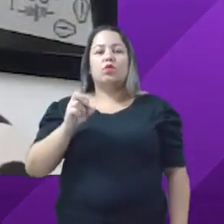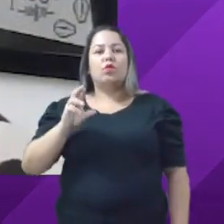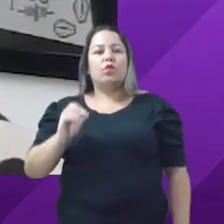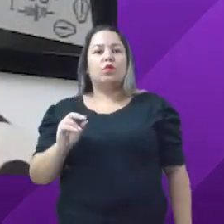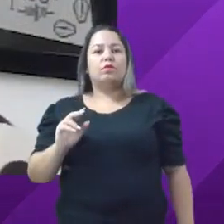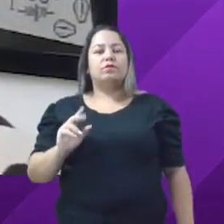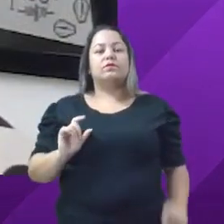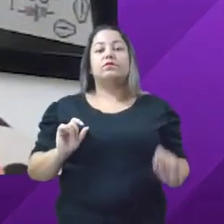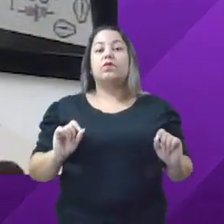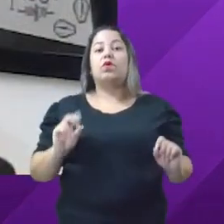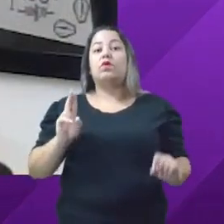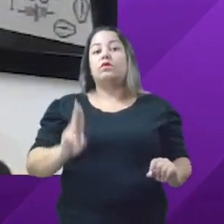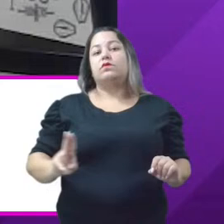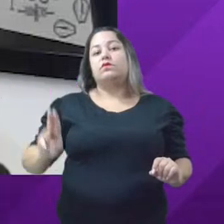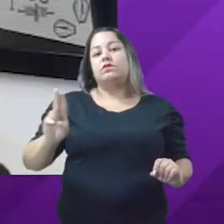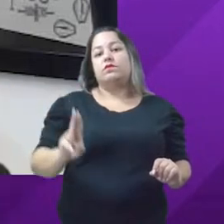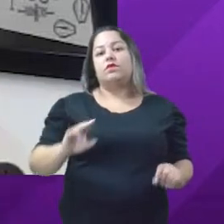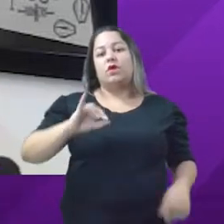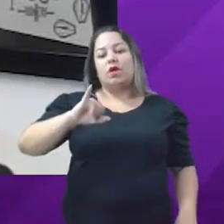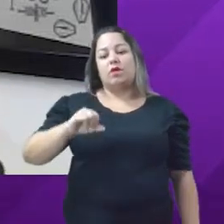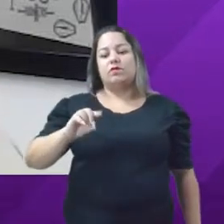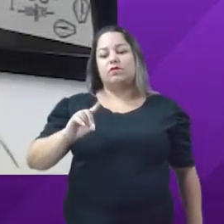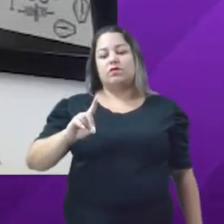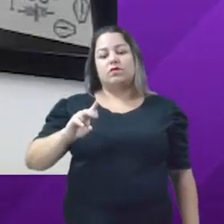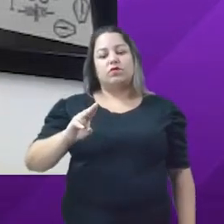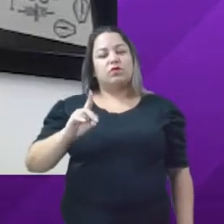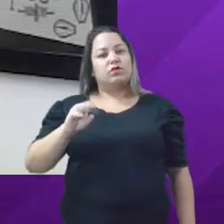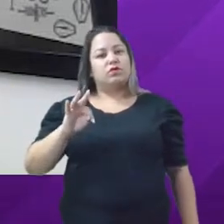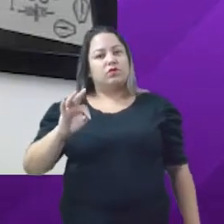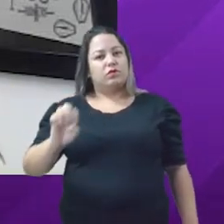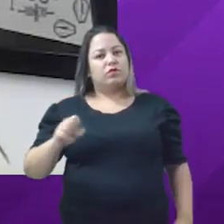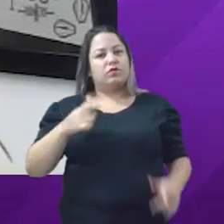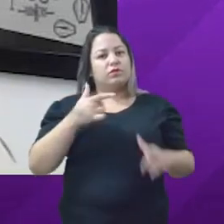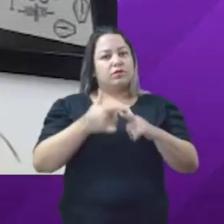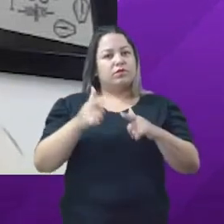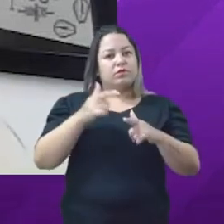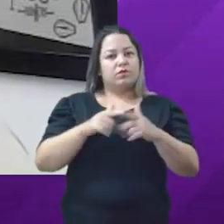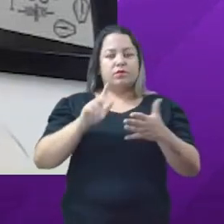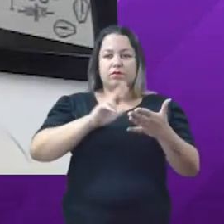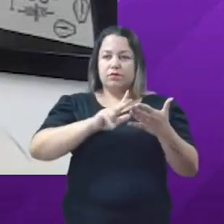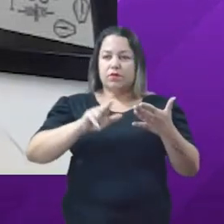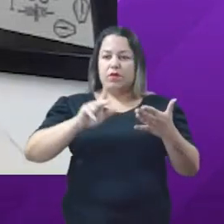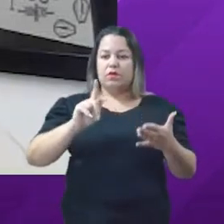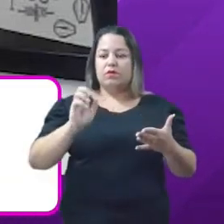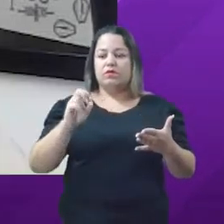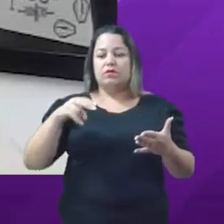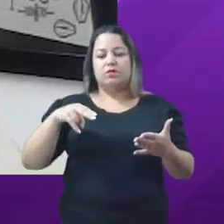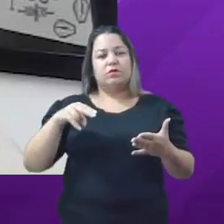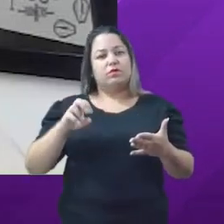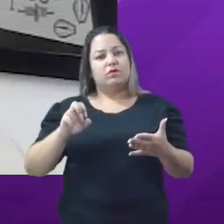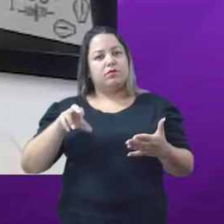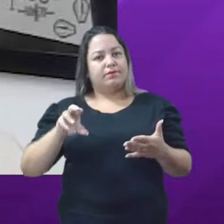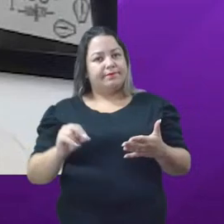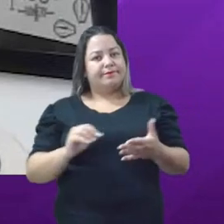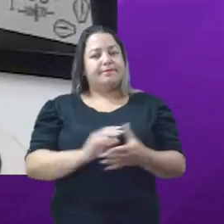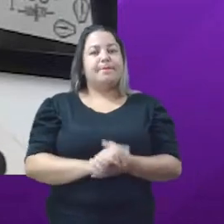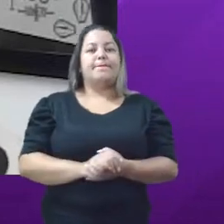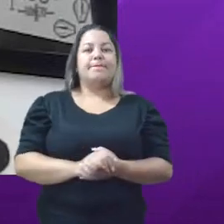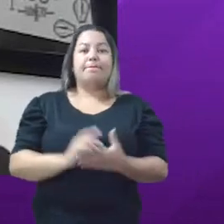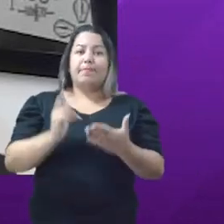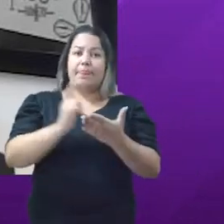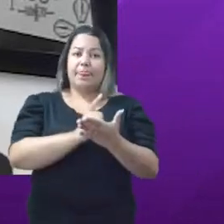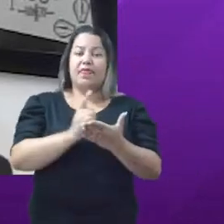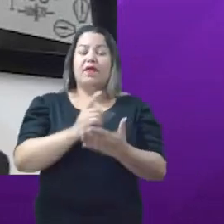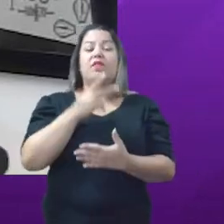o conceito construído pela Judith Butler no livro Problemas de Gênero. Bom, nessa obra, né, a Butler